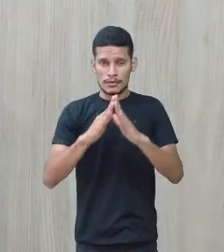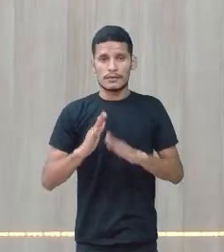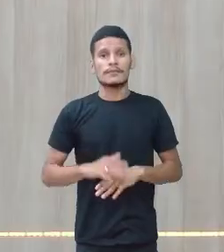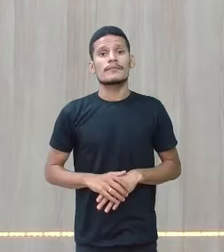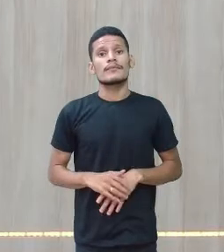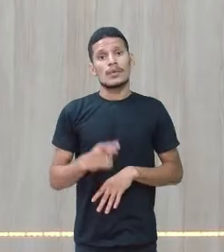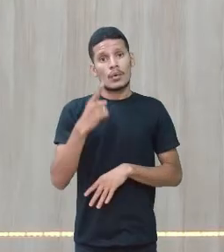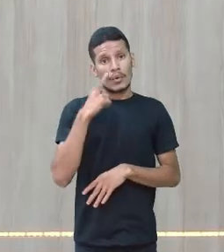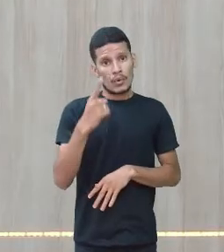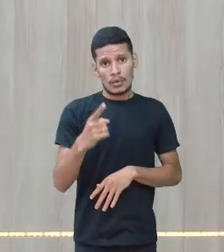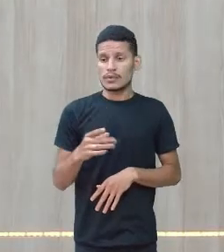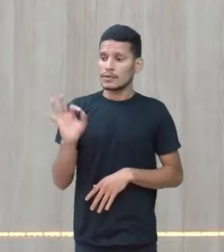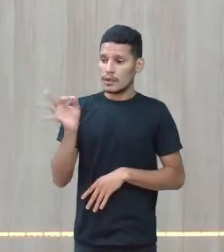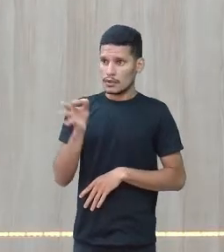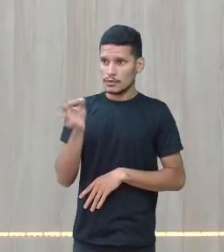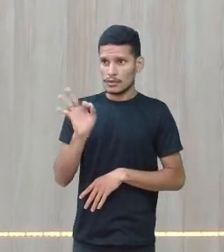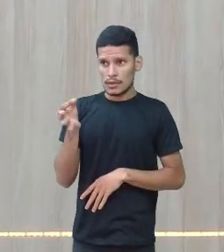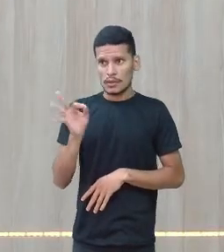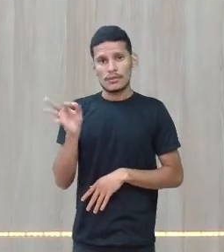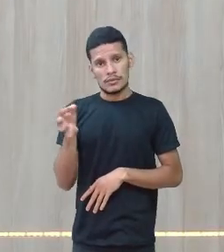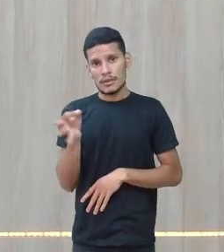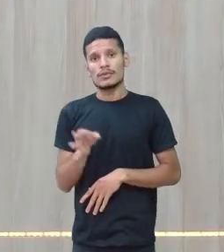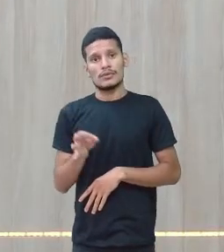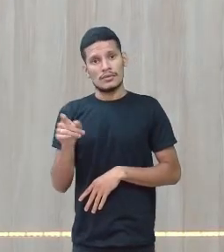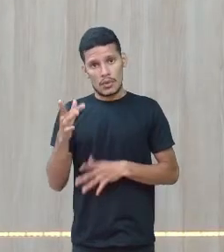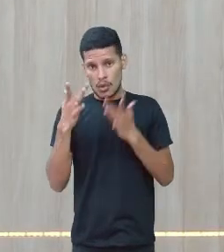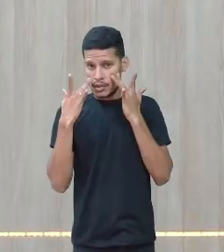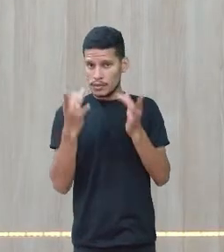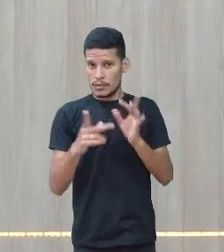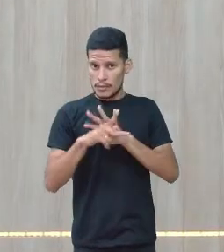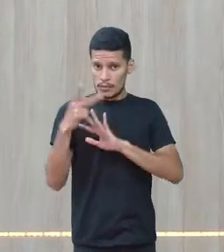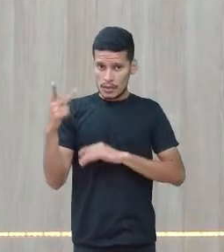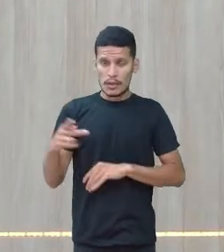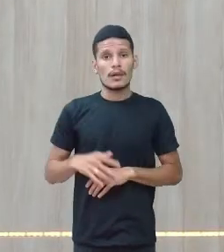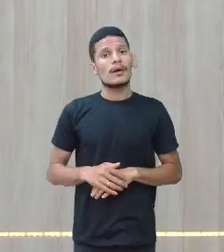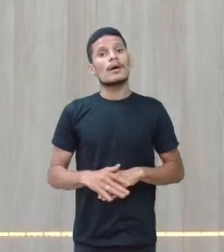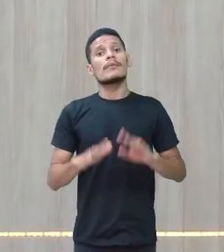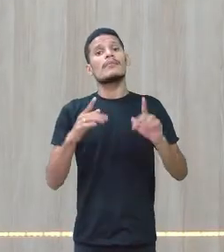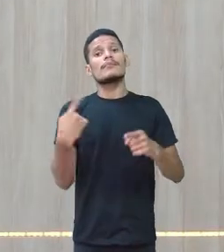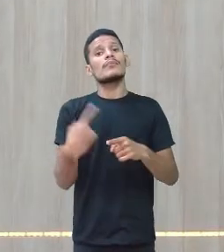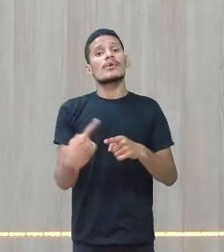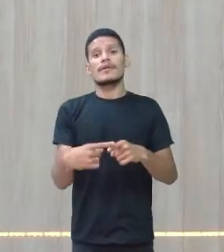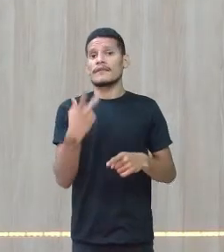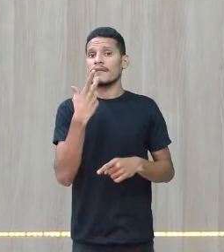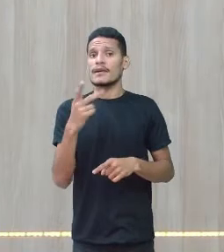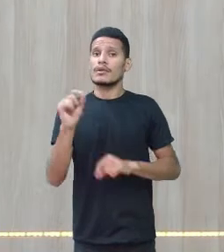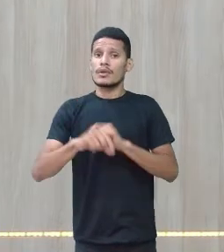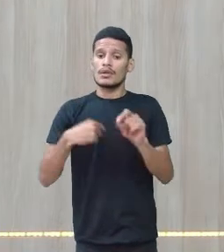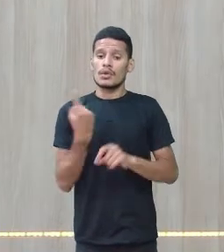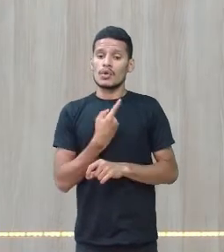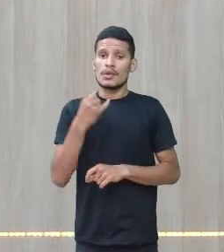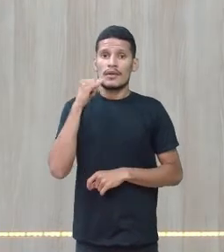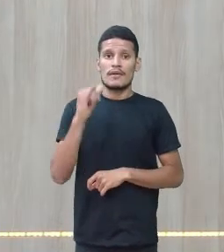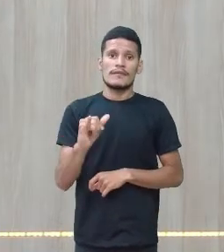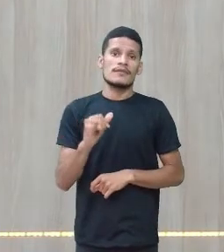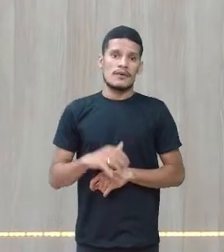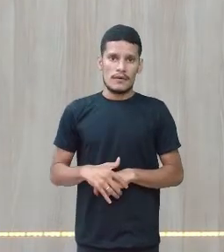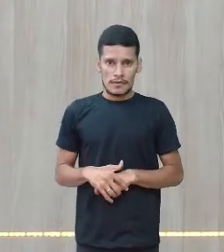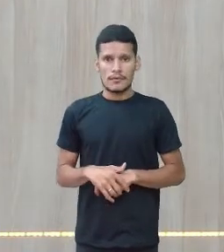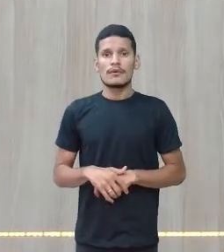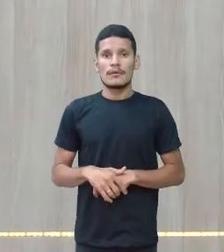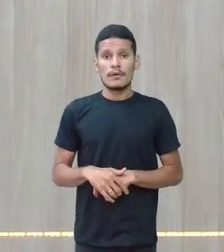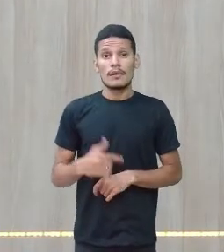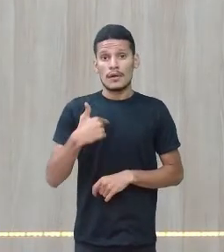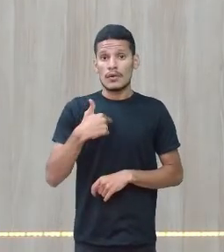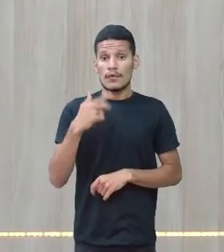Vejam, é isso mesmo, Cláudia. Que legal esse alerta aí da professora Cláudia, porque está falando do que a gente pode evitar, gente. Eu,